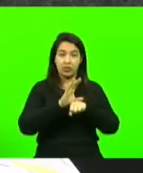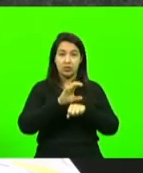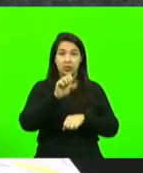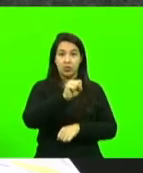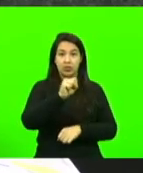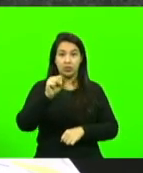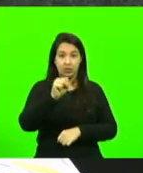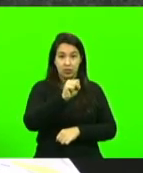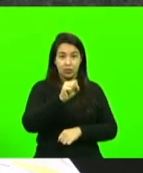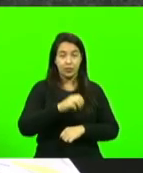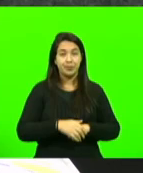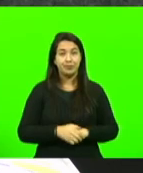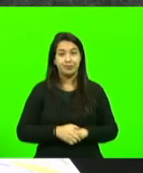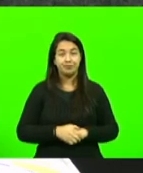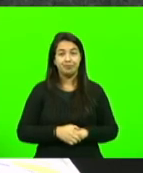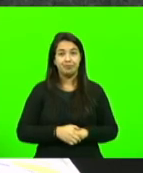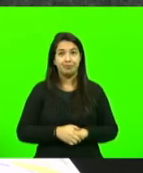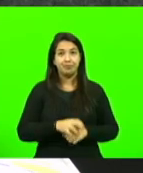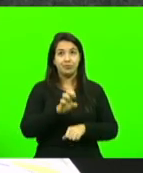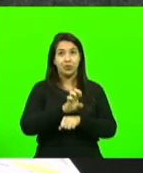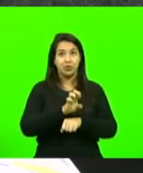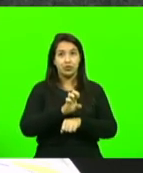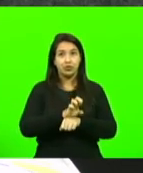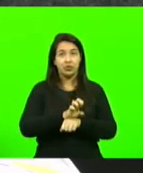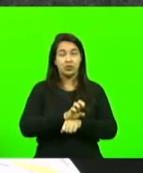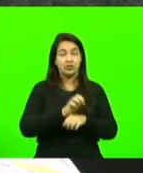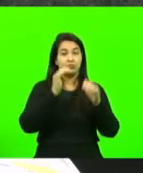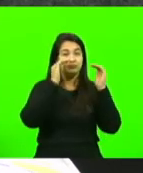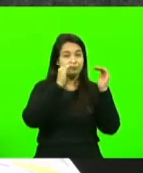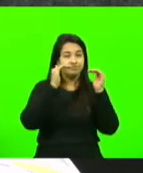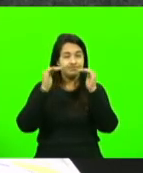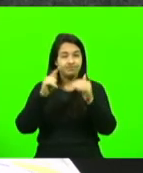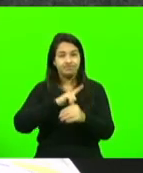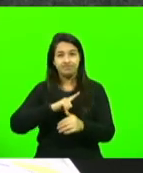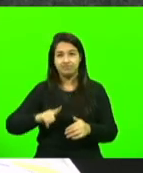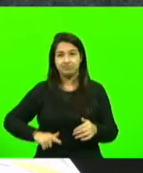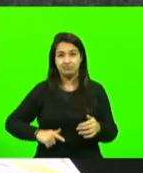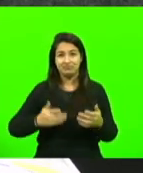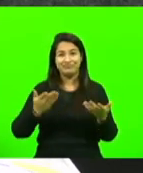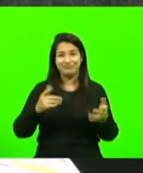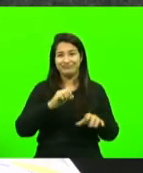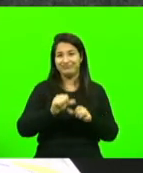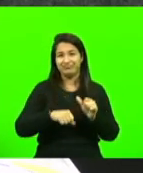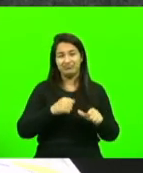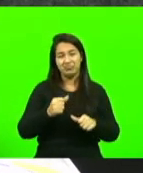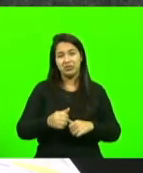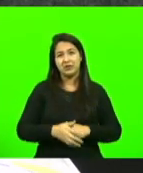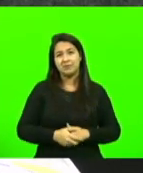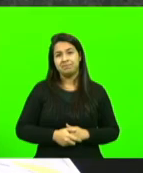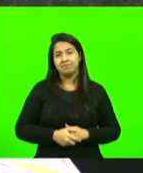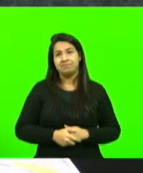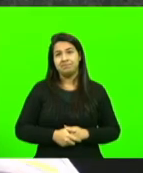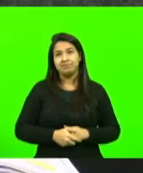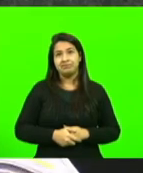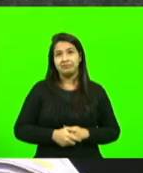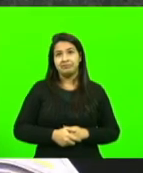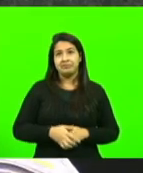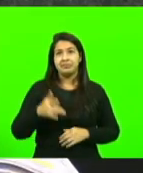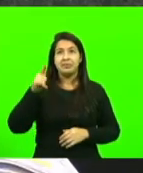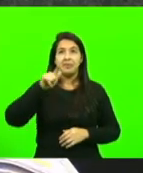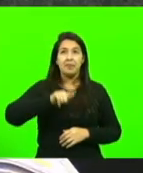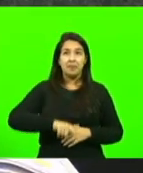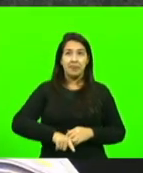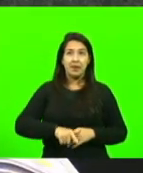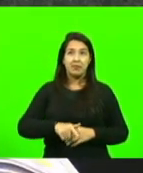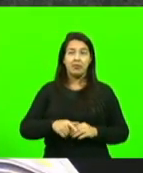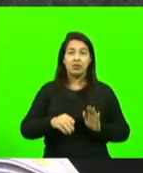um estado que sirva aos a vários governos e eu chamo atenção porque